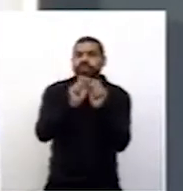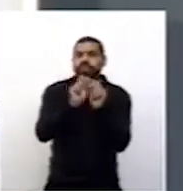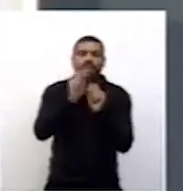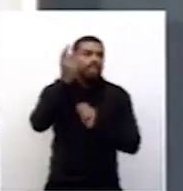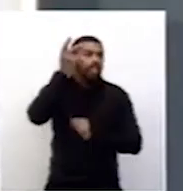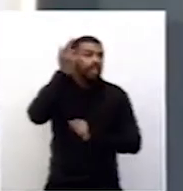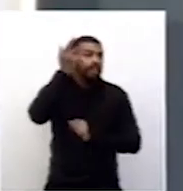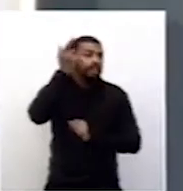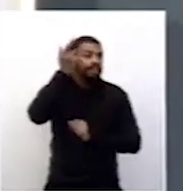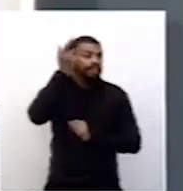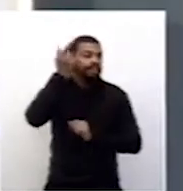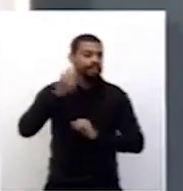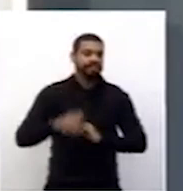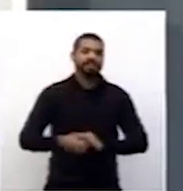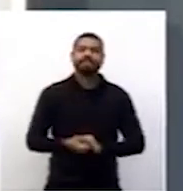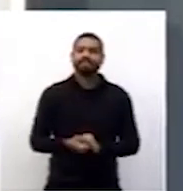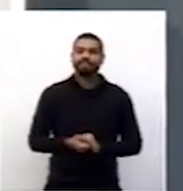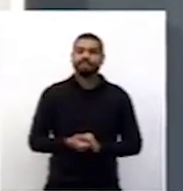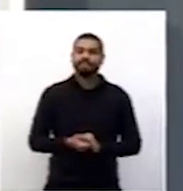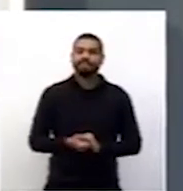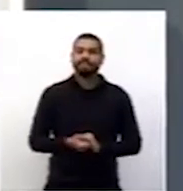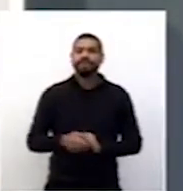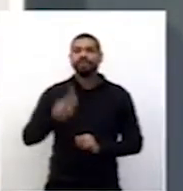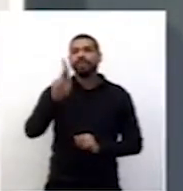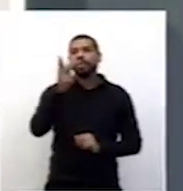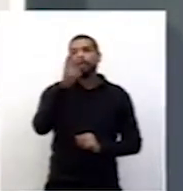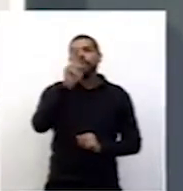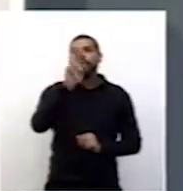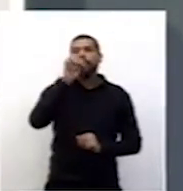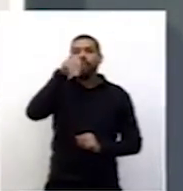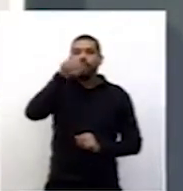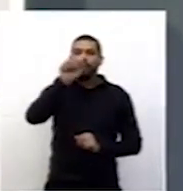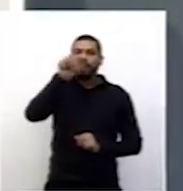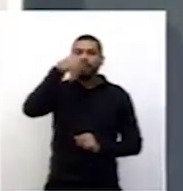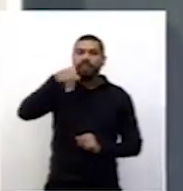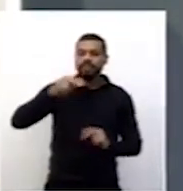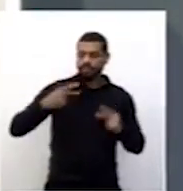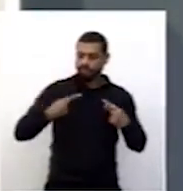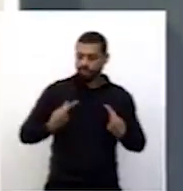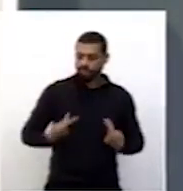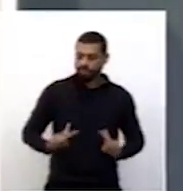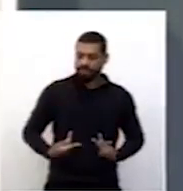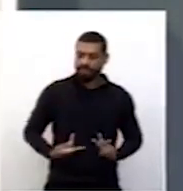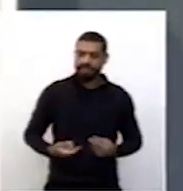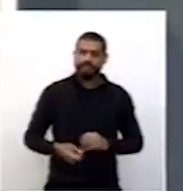mente. Human, ó, da palavra humano. Activity, olha,